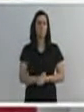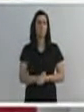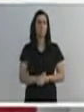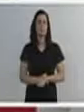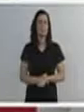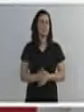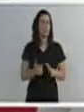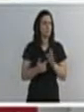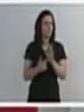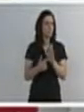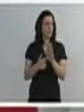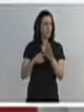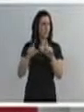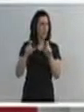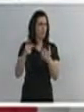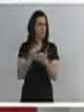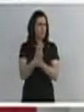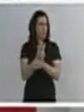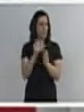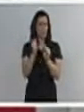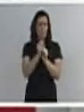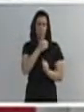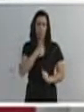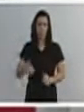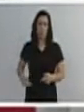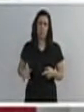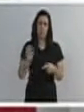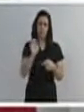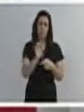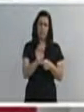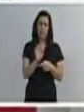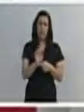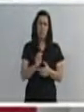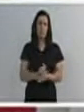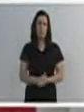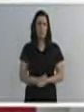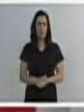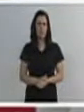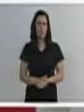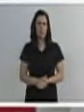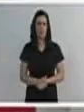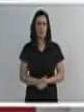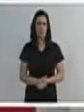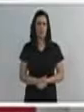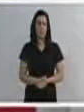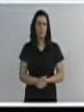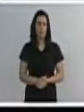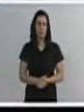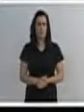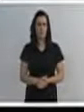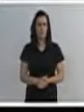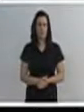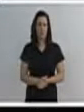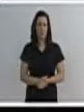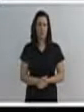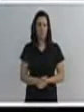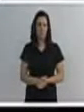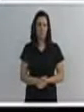gente não sabe de fato do que está falando. Não há poder absoluto nesse país. Não há. para